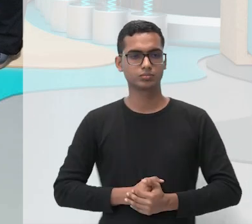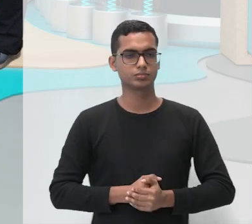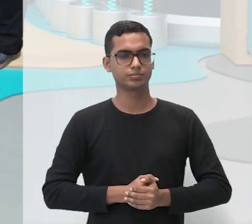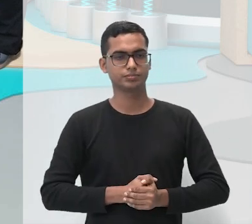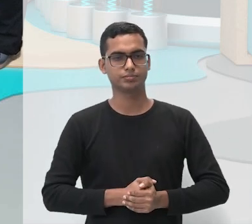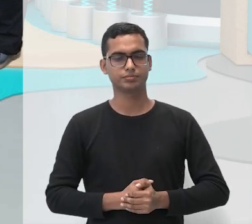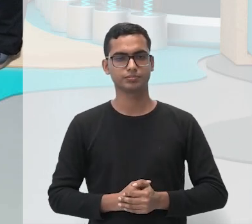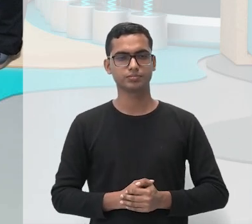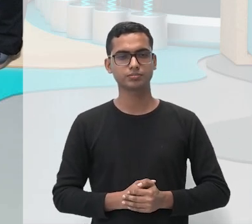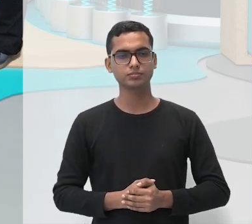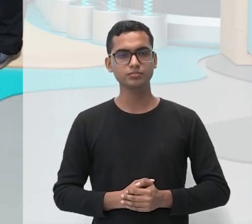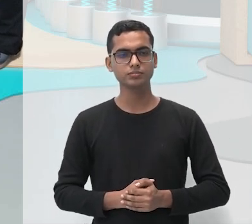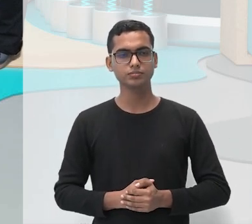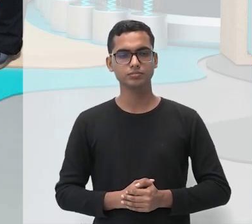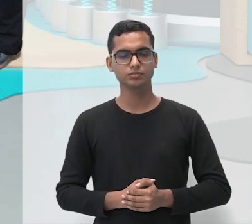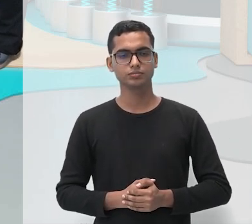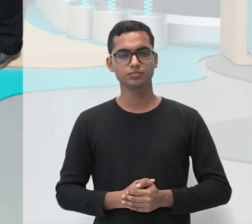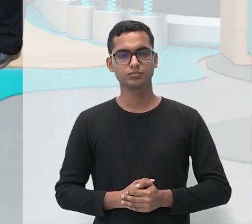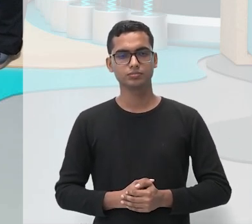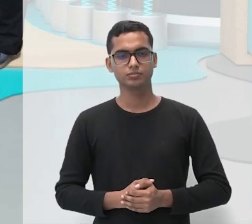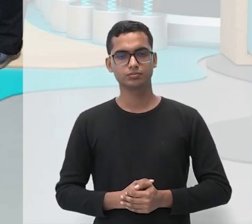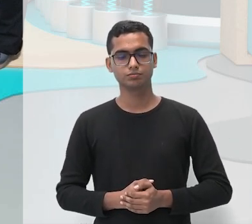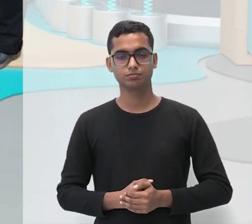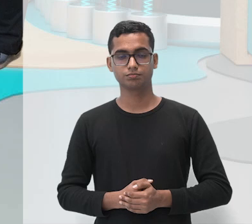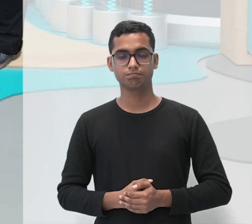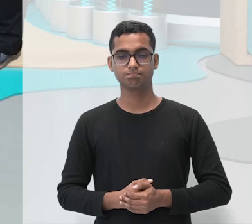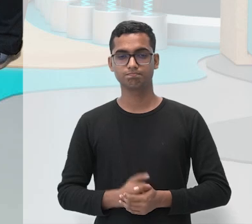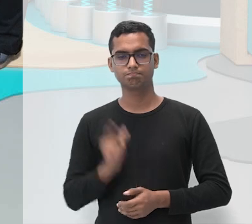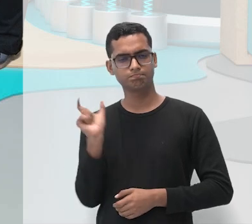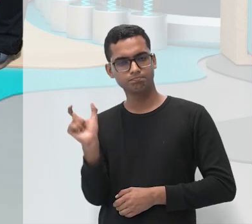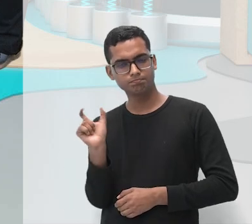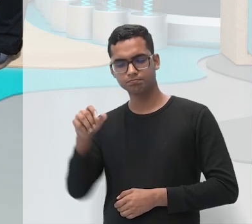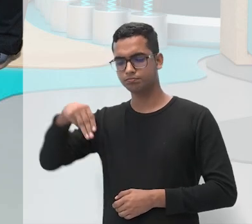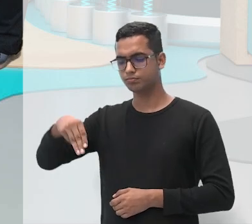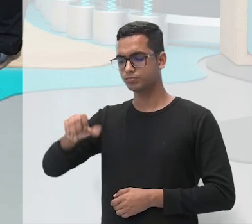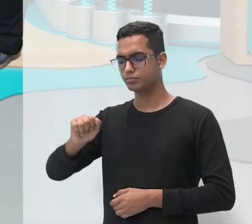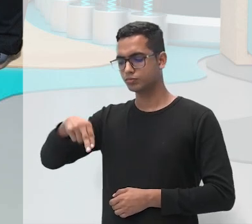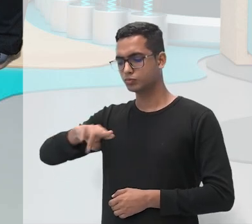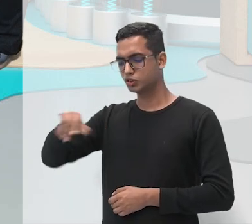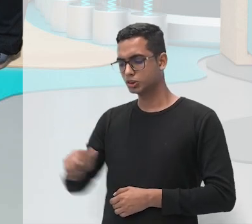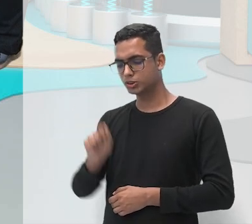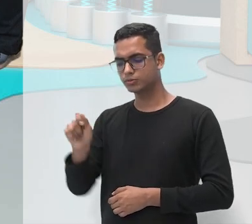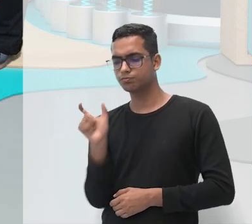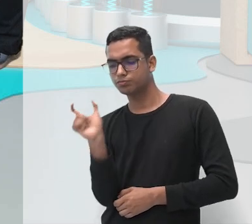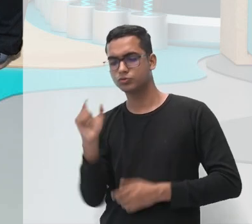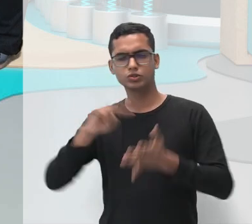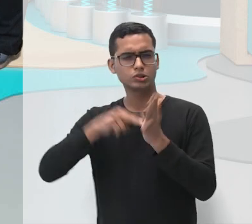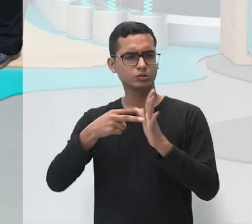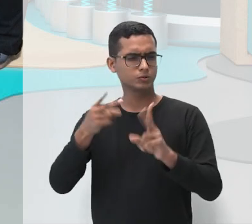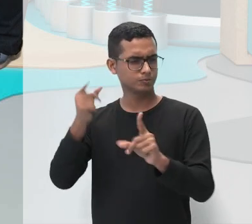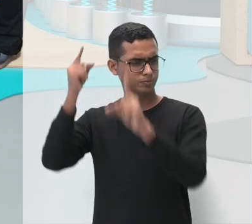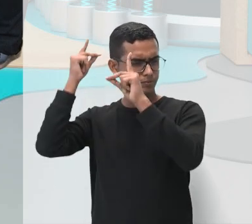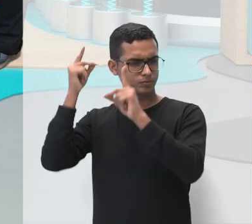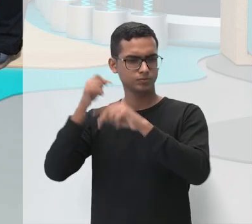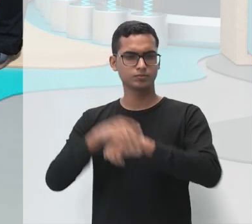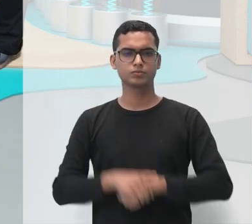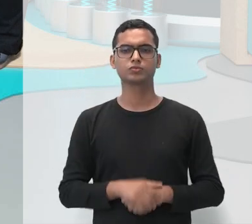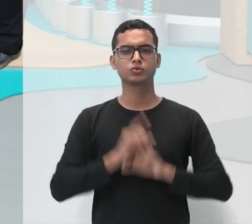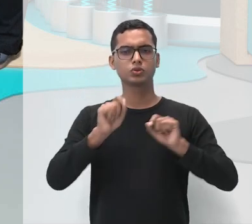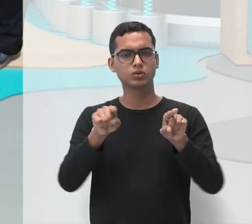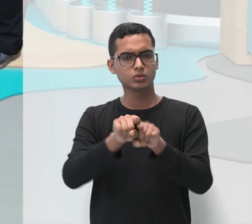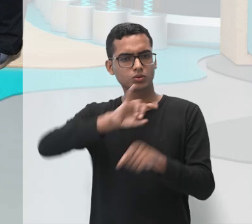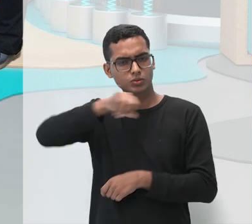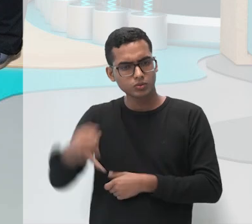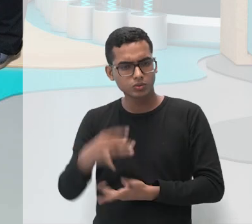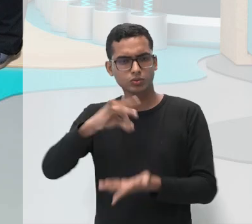olha só. A palavra manja tem outros significados. Um significado antigo, o que se desfruta